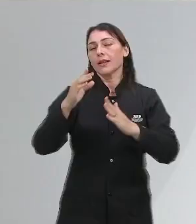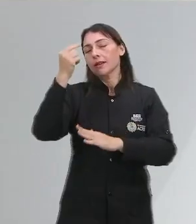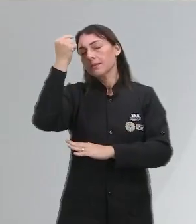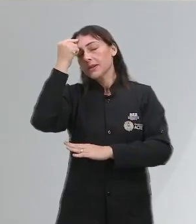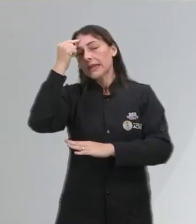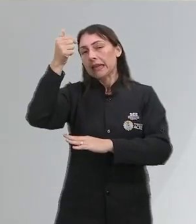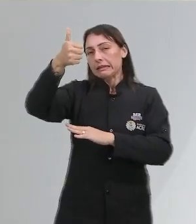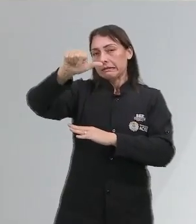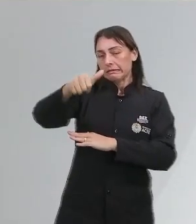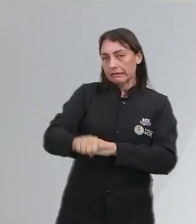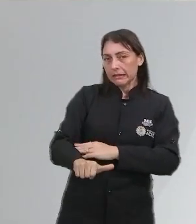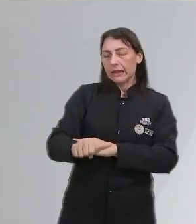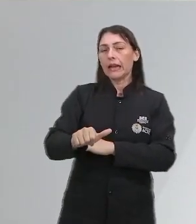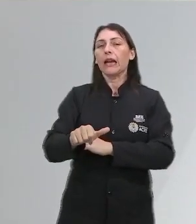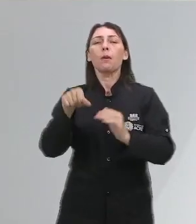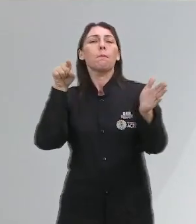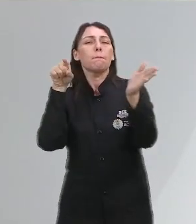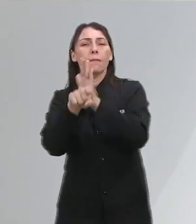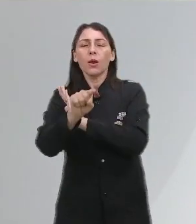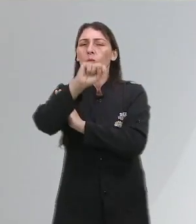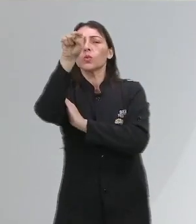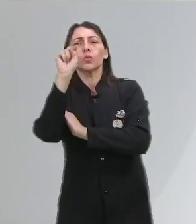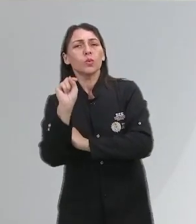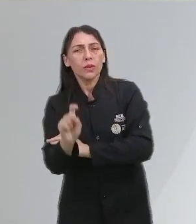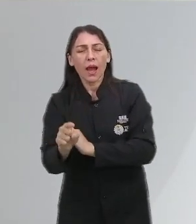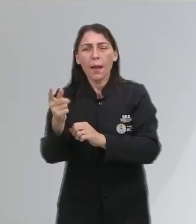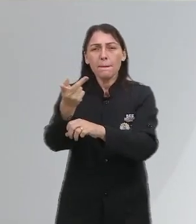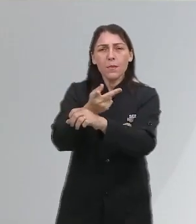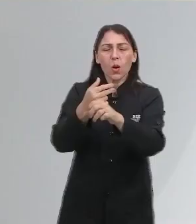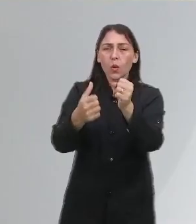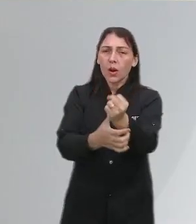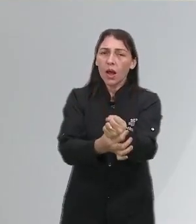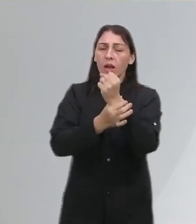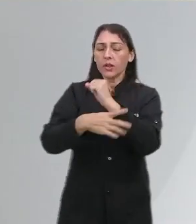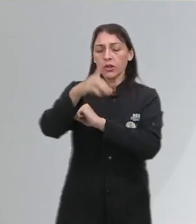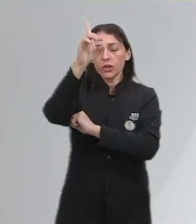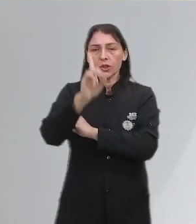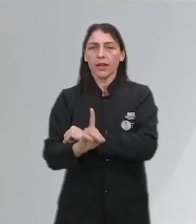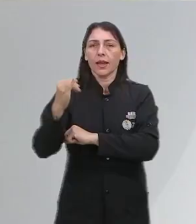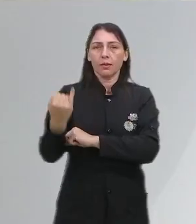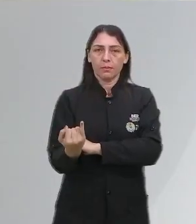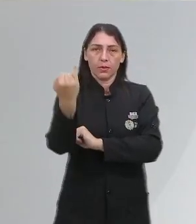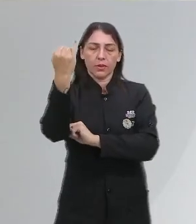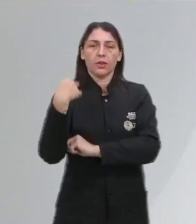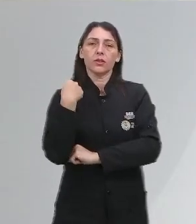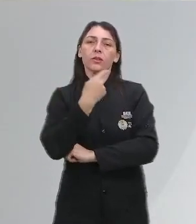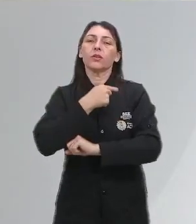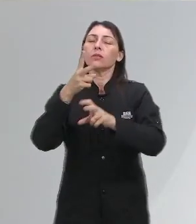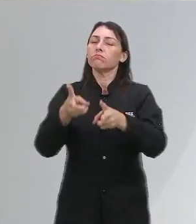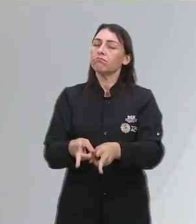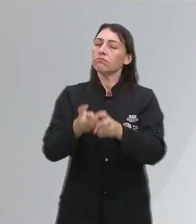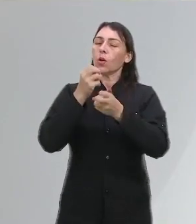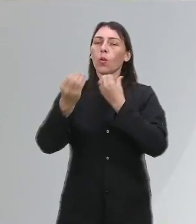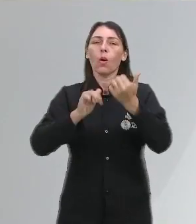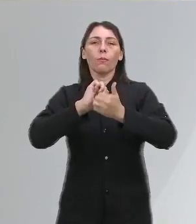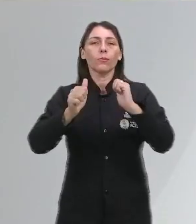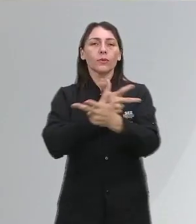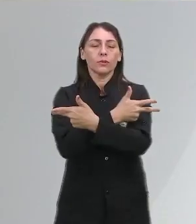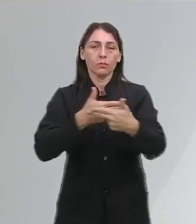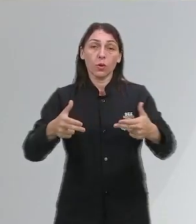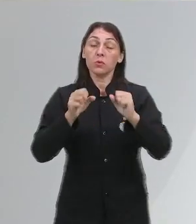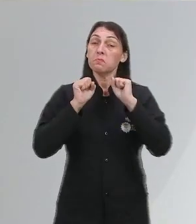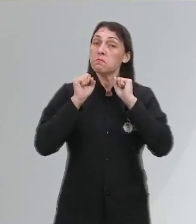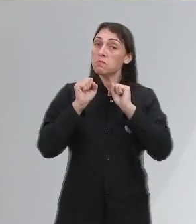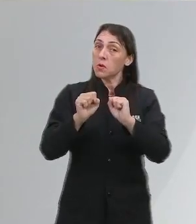refletir, analisar e questionar e buscar garantir direitos é fundamental. E a gente observar como é que o esporte pode ser